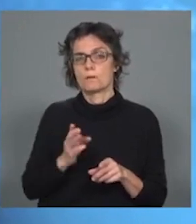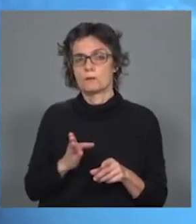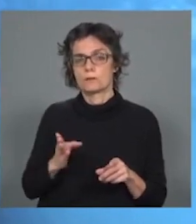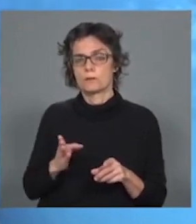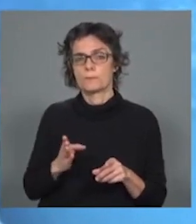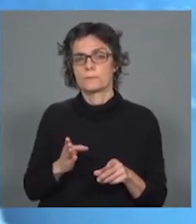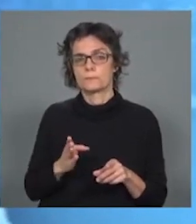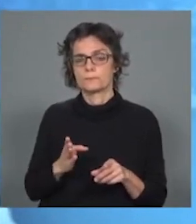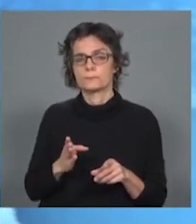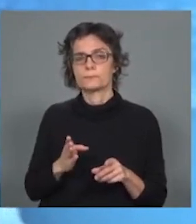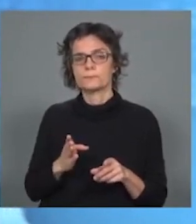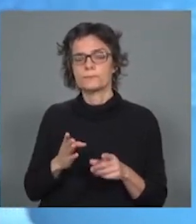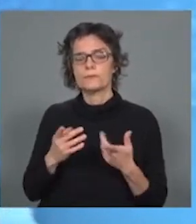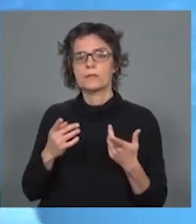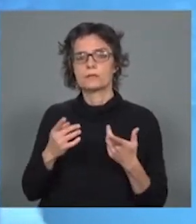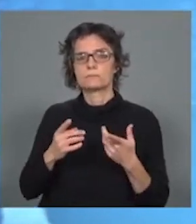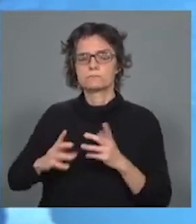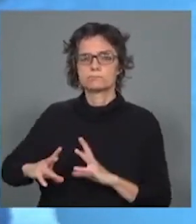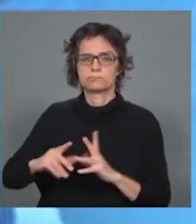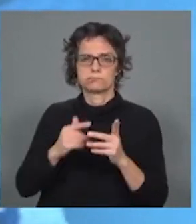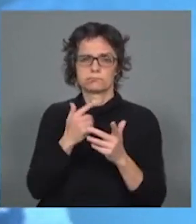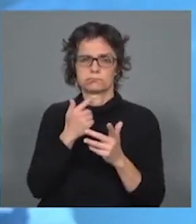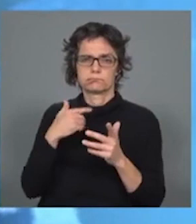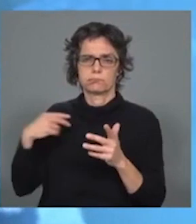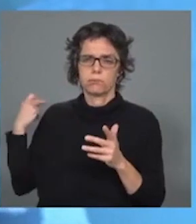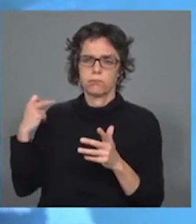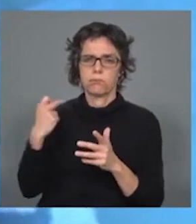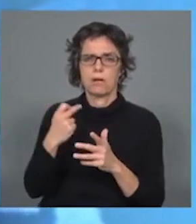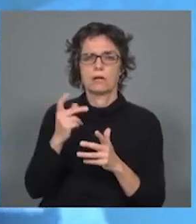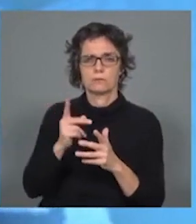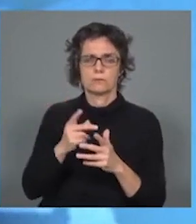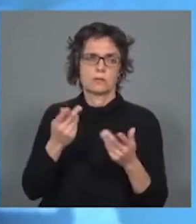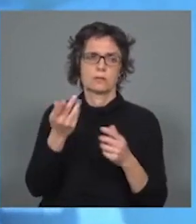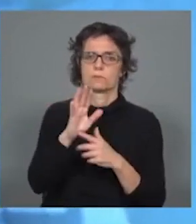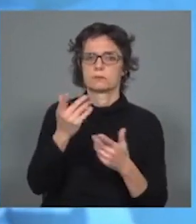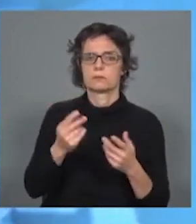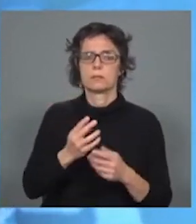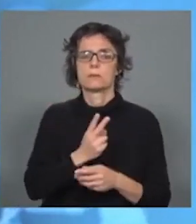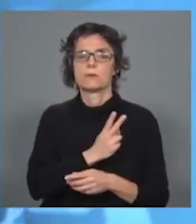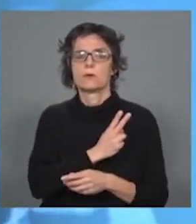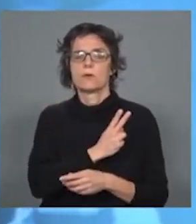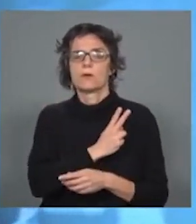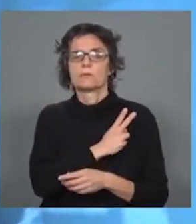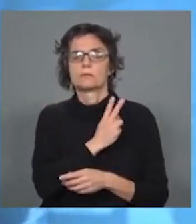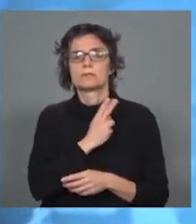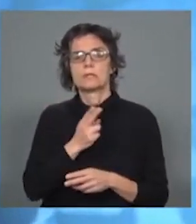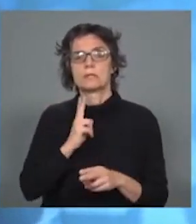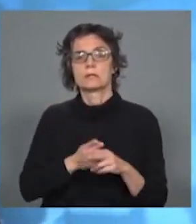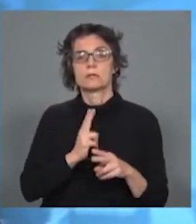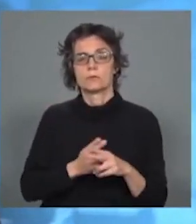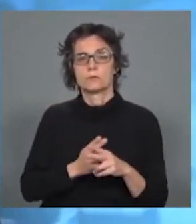está a ser feito e desenvolvido há bastantes anos, por exemplo, em Roma, na Universidade Pontifícia Gregoriana, com o